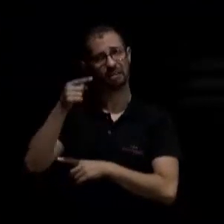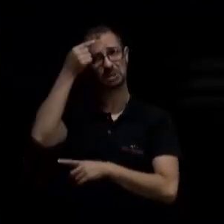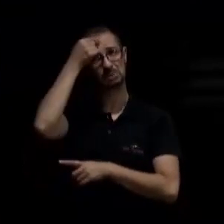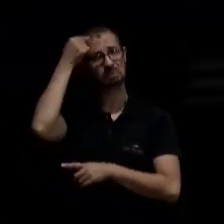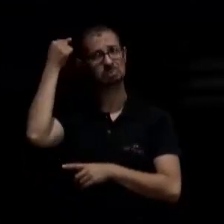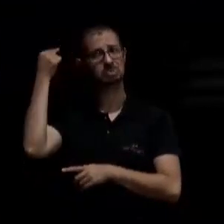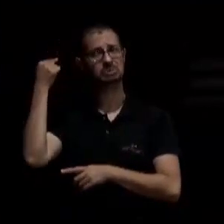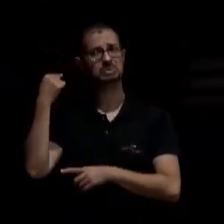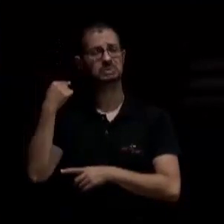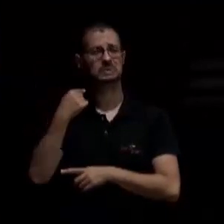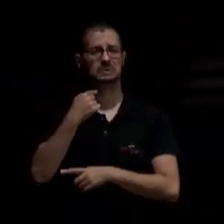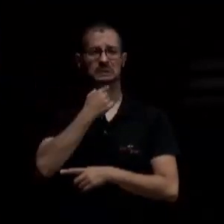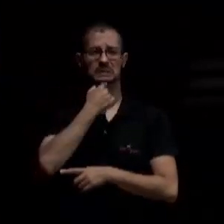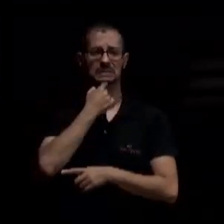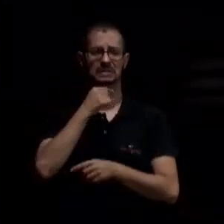a maior